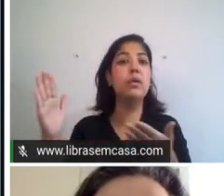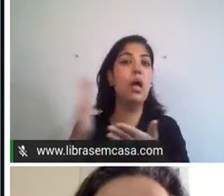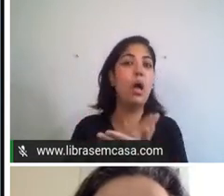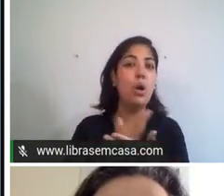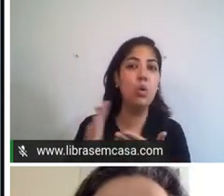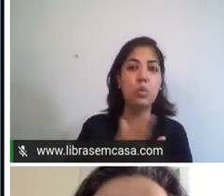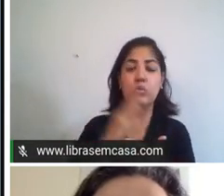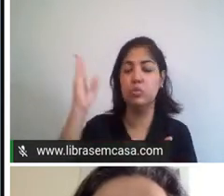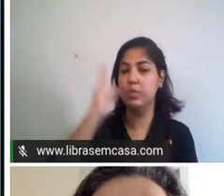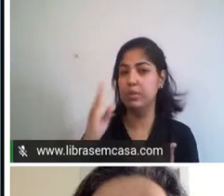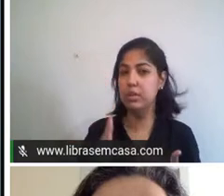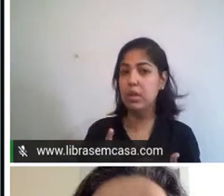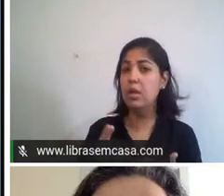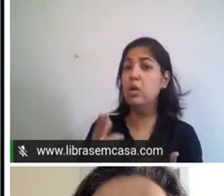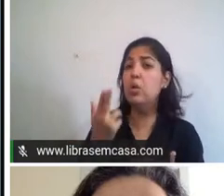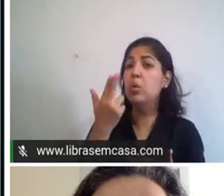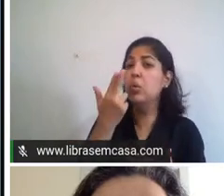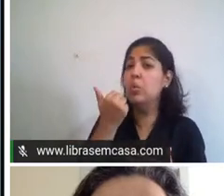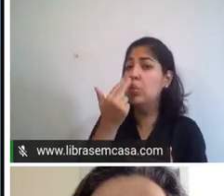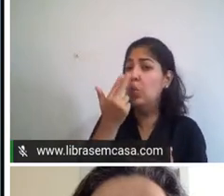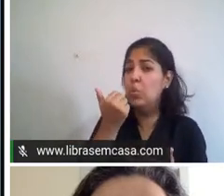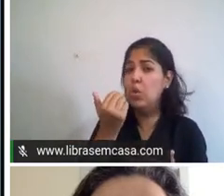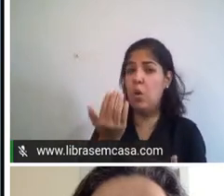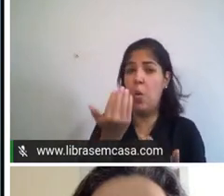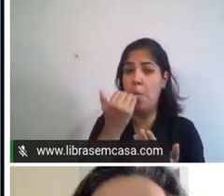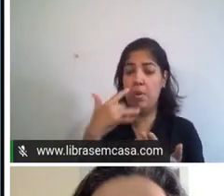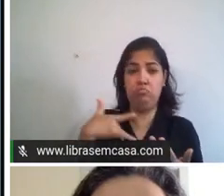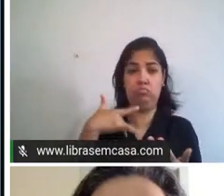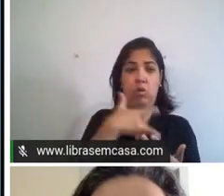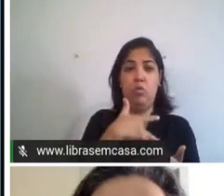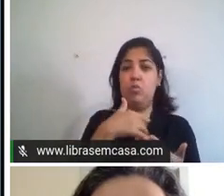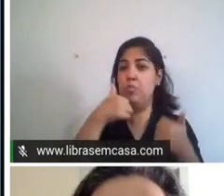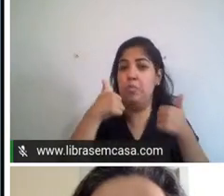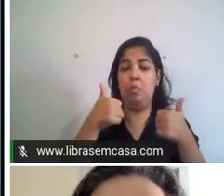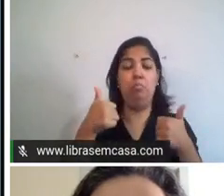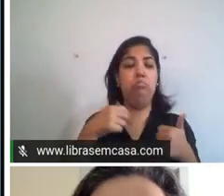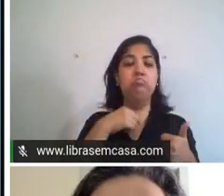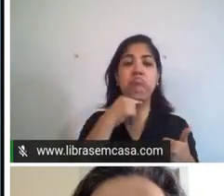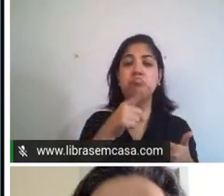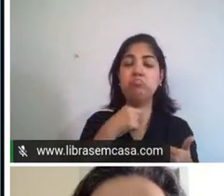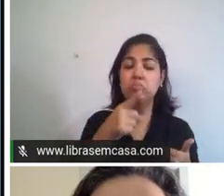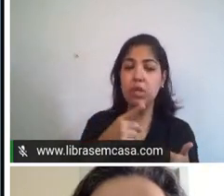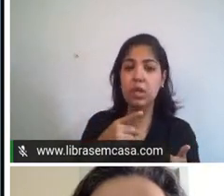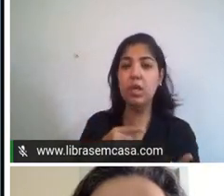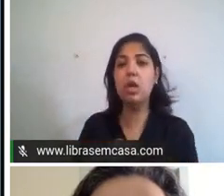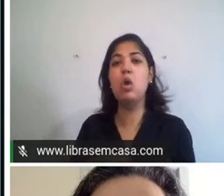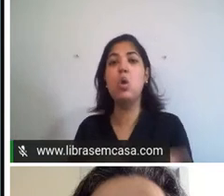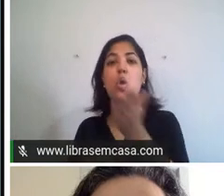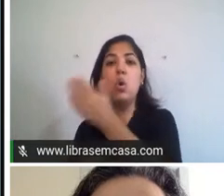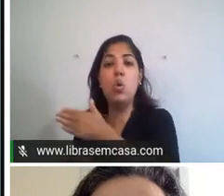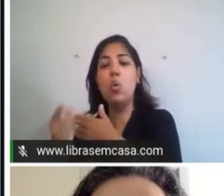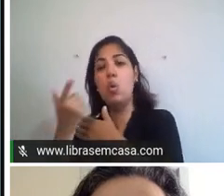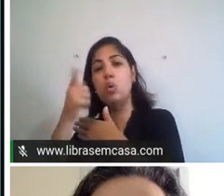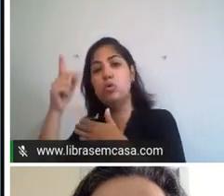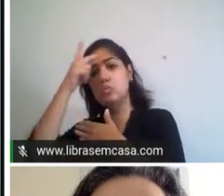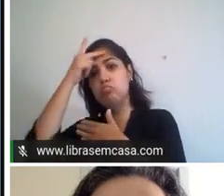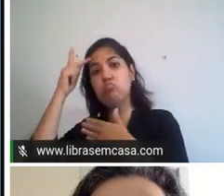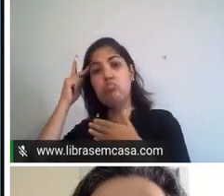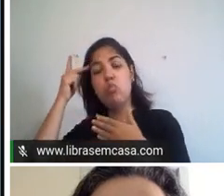pode entender essa situação que, de uma certa forma, pode parecer paradoxal e até controversa em um país que é um grande produtor de